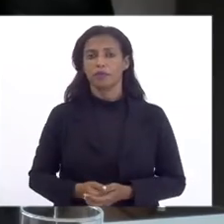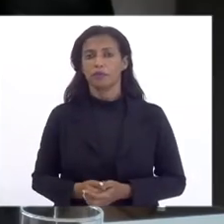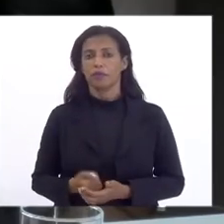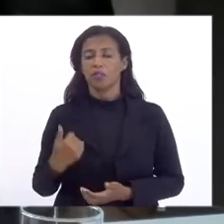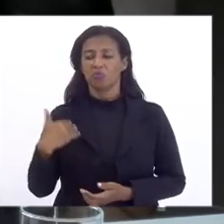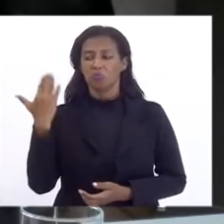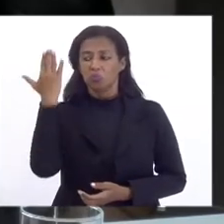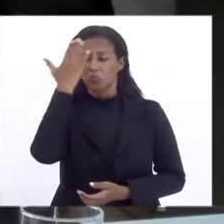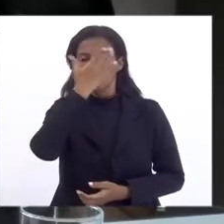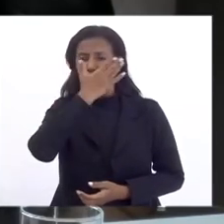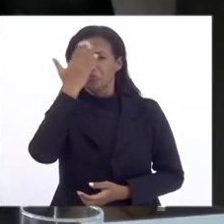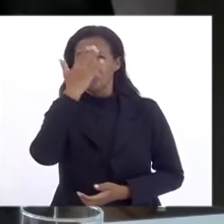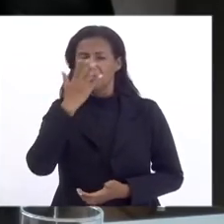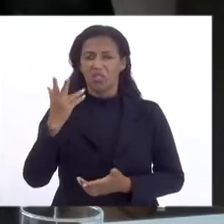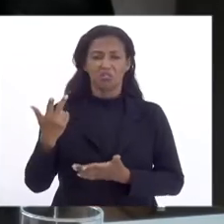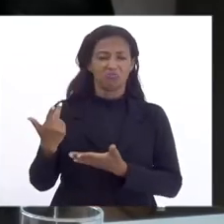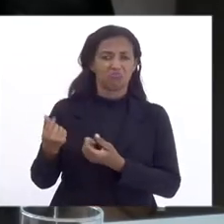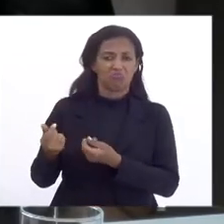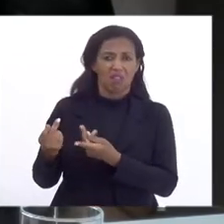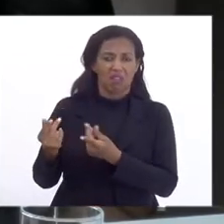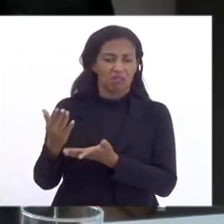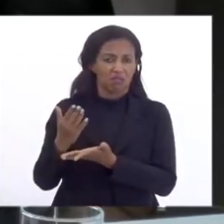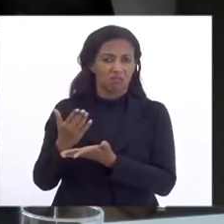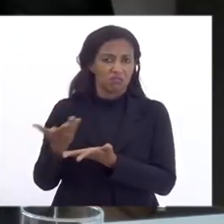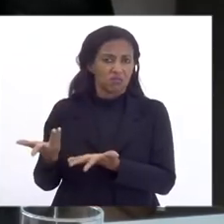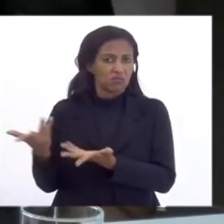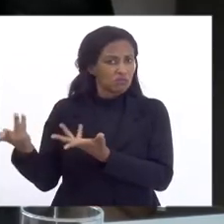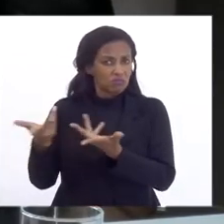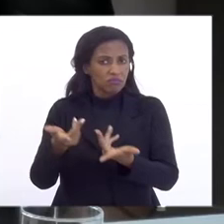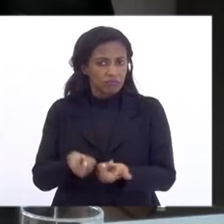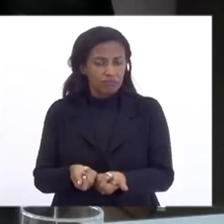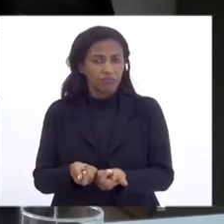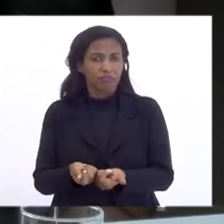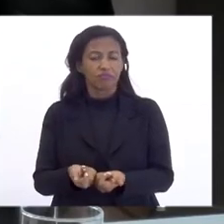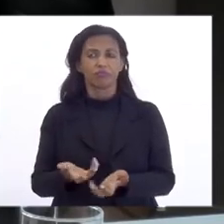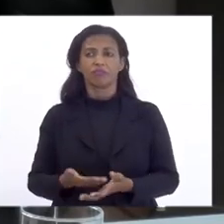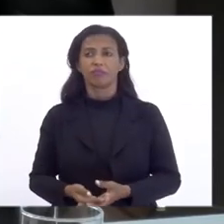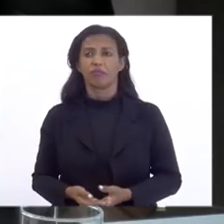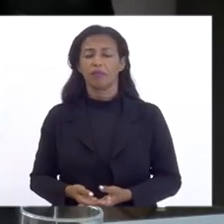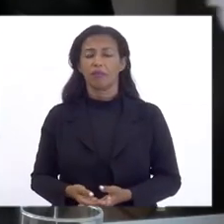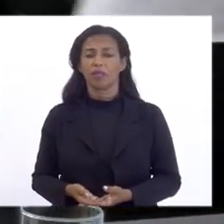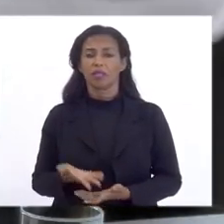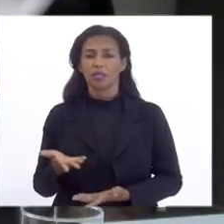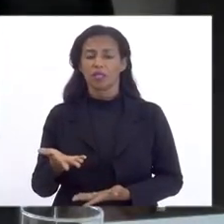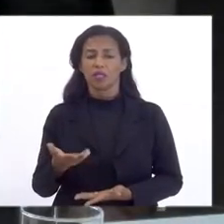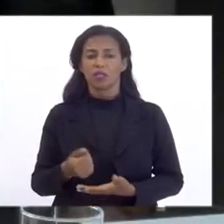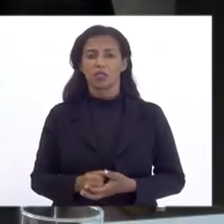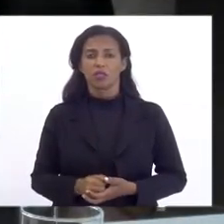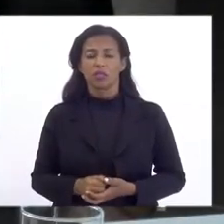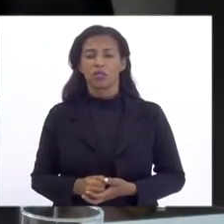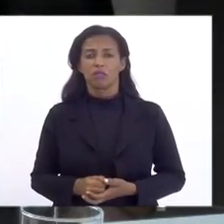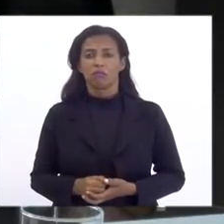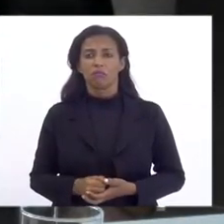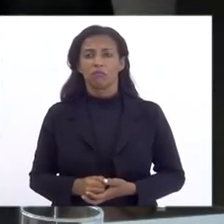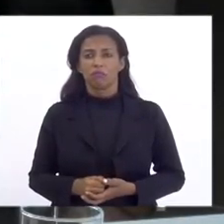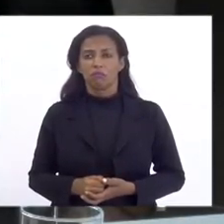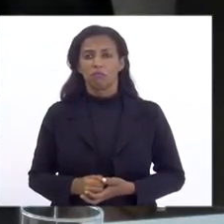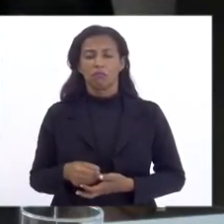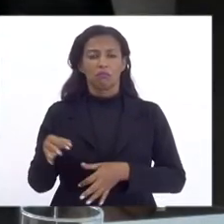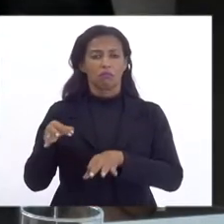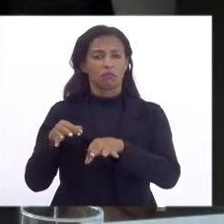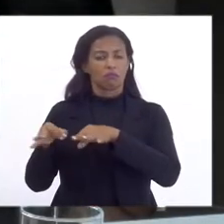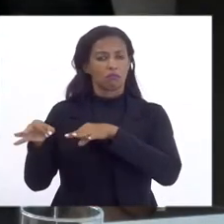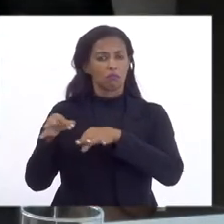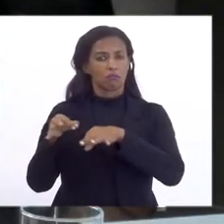vejo nenhum óbice também de admitir que seja considerada, na